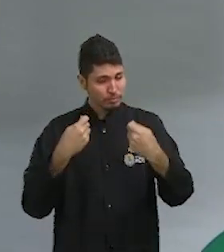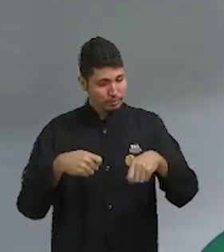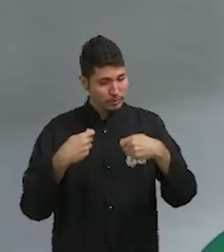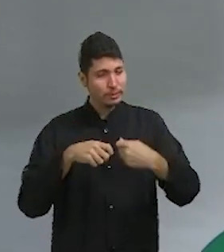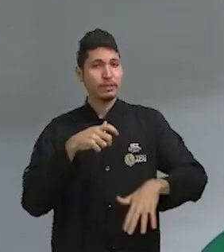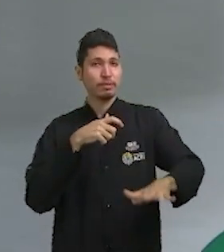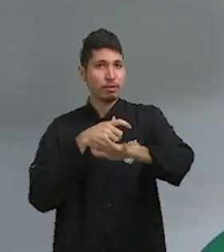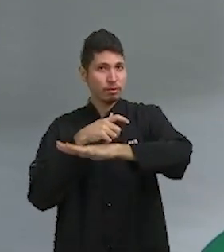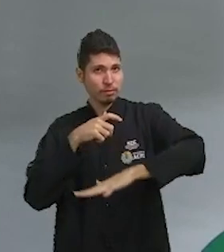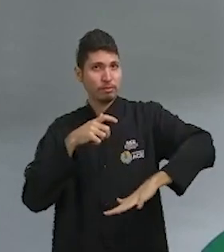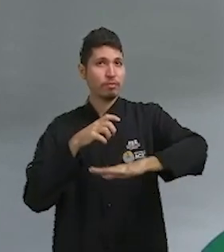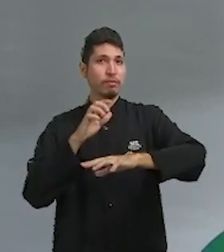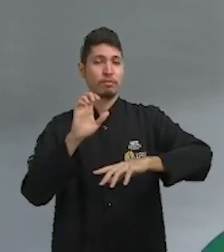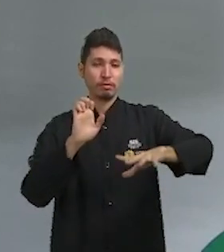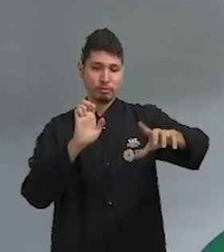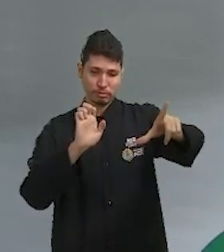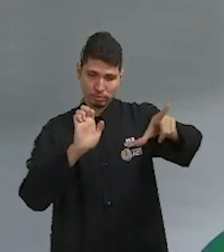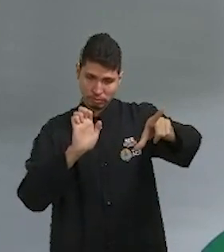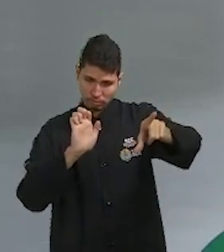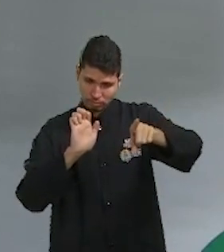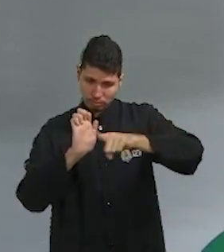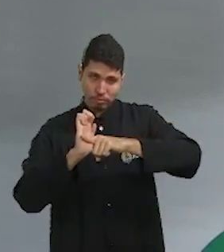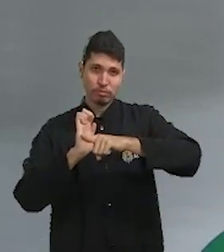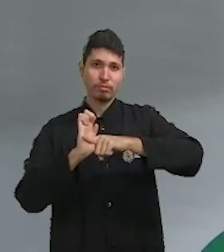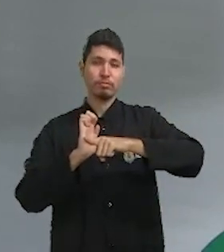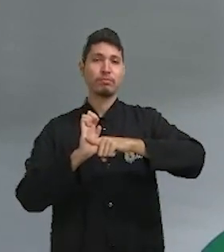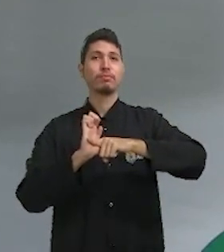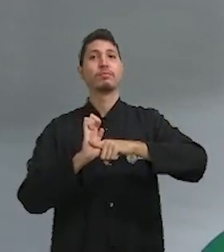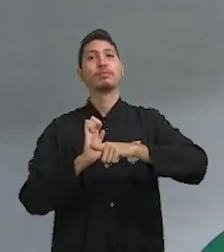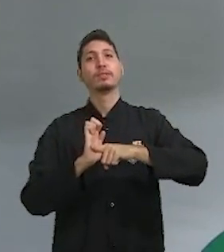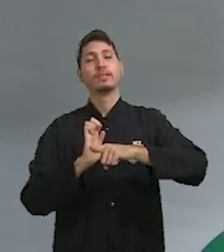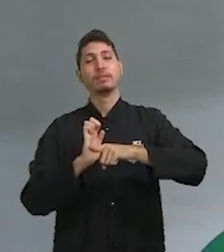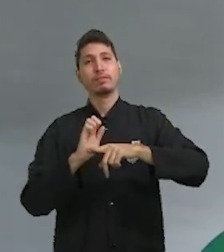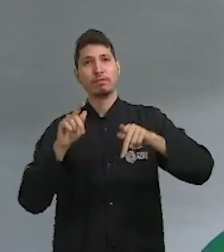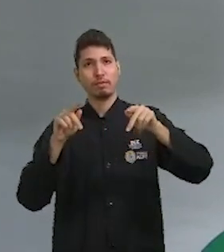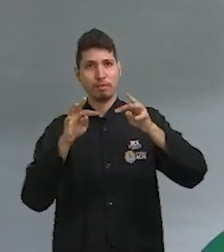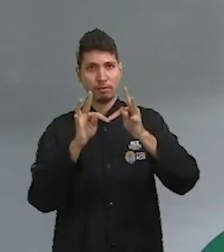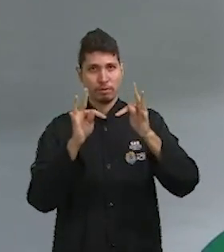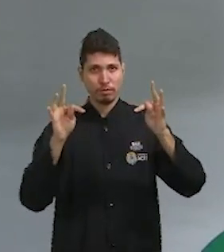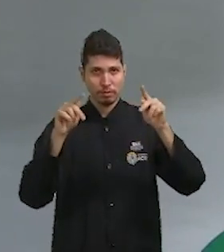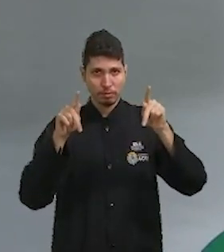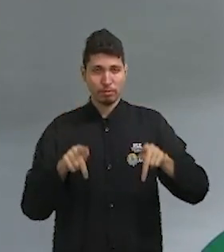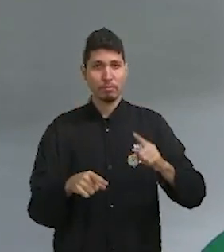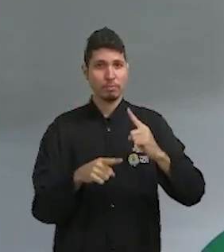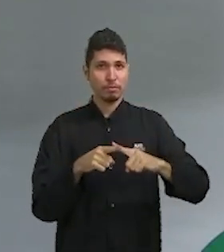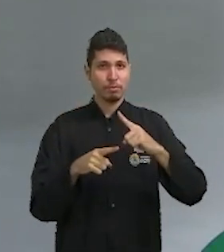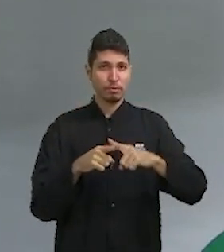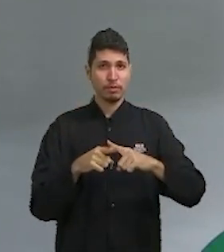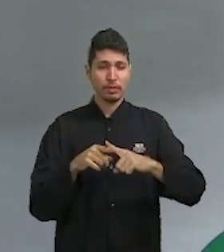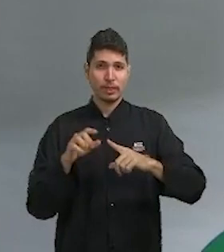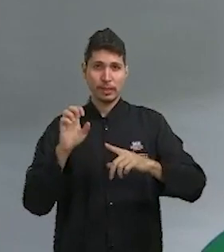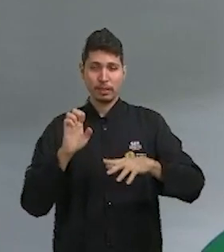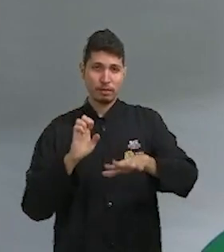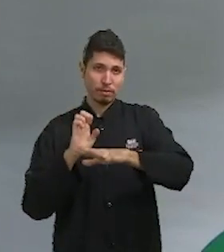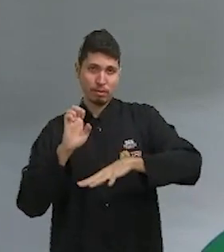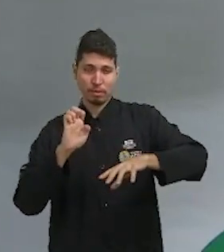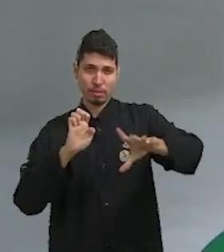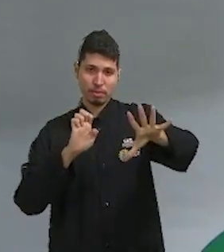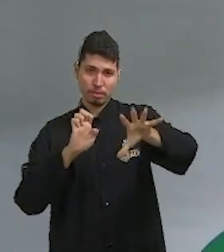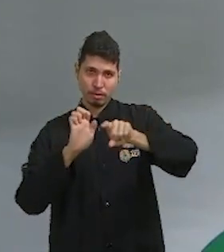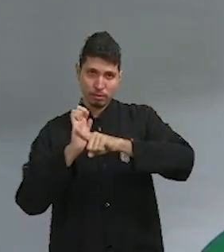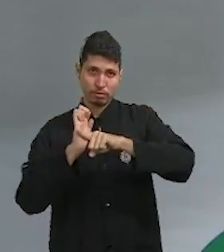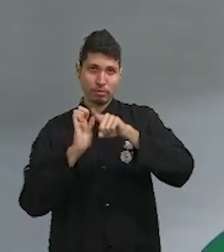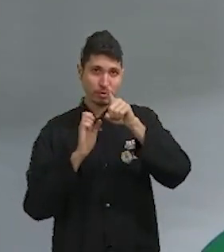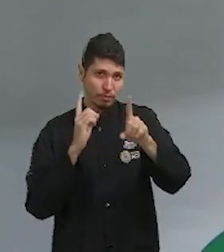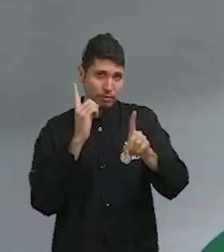de eletronegatividade na tabela periódica, porque é através da eletronegatividade que você vai saber quais são os átomos